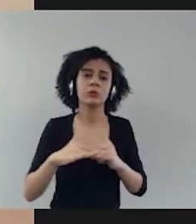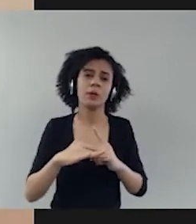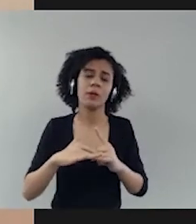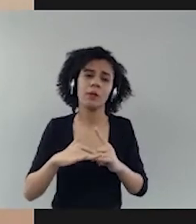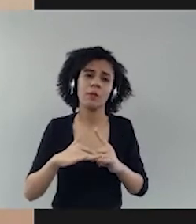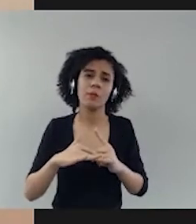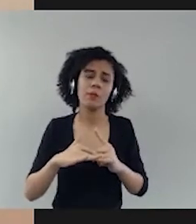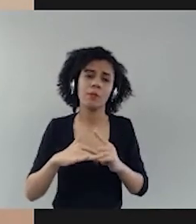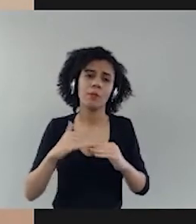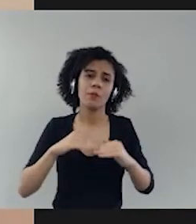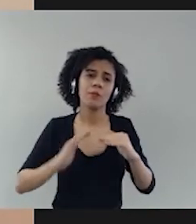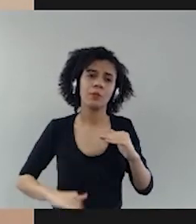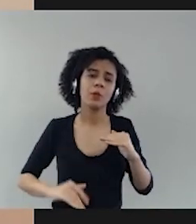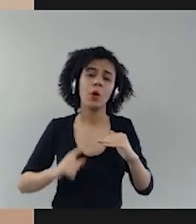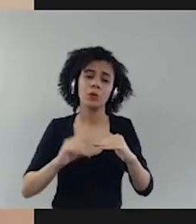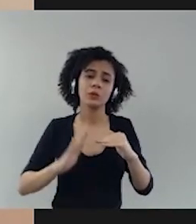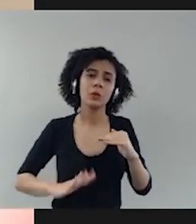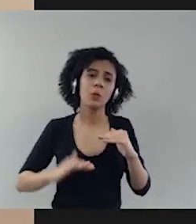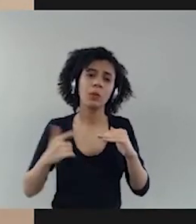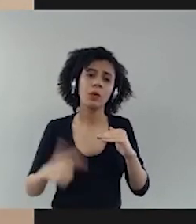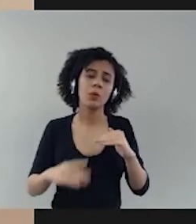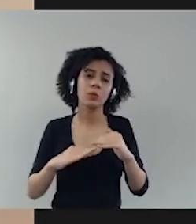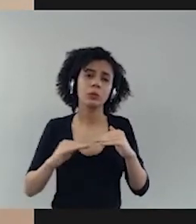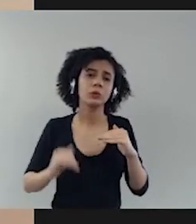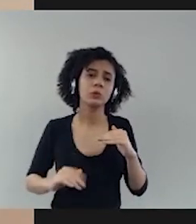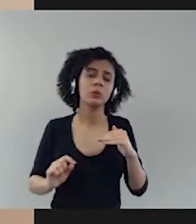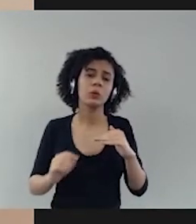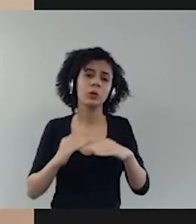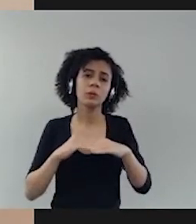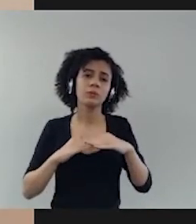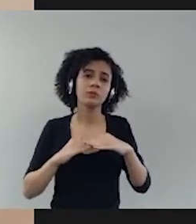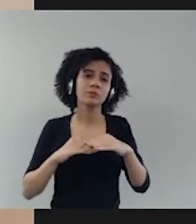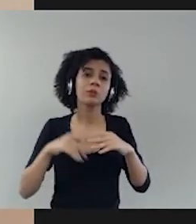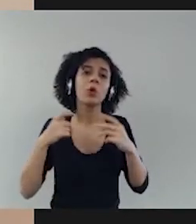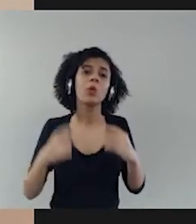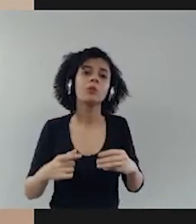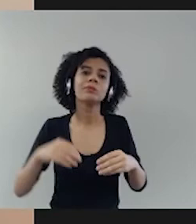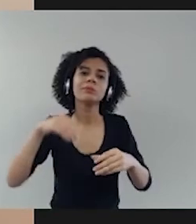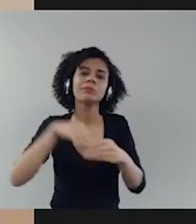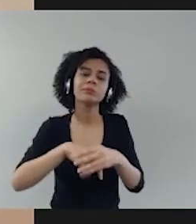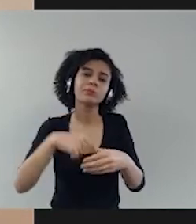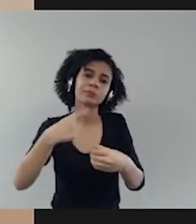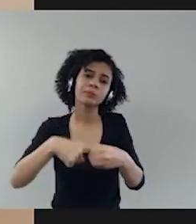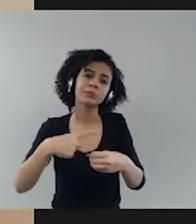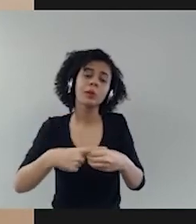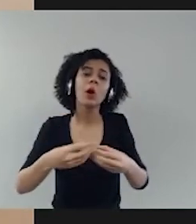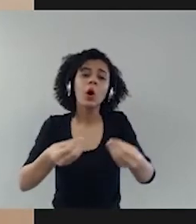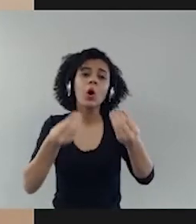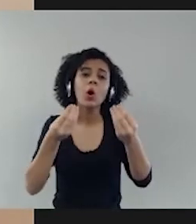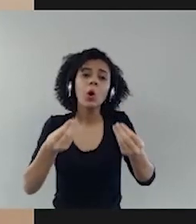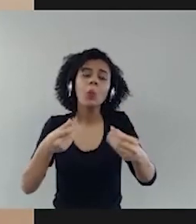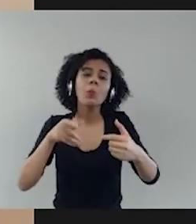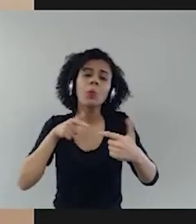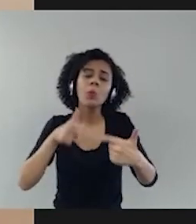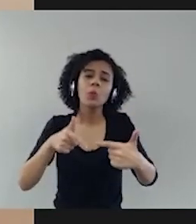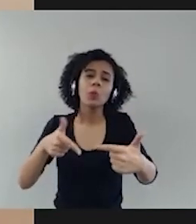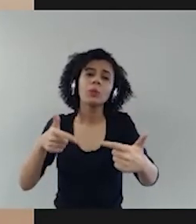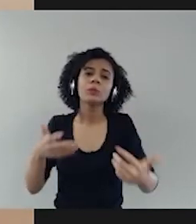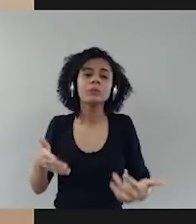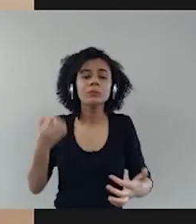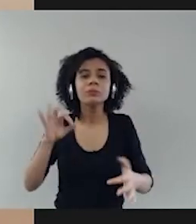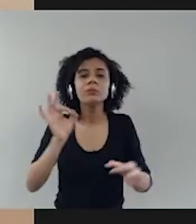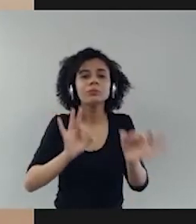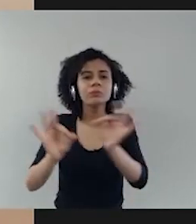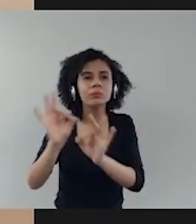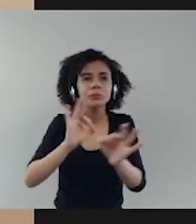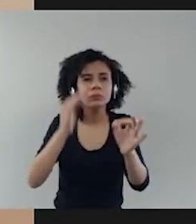principalmente estas desigualdades, que foi falado por nós três, nas cidades. Como é que nós vamos combater? Com